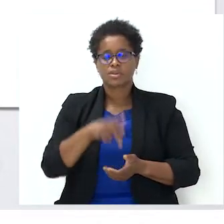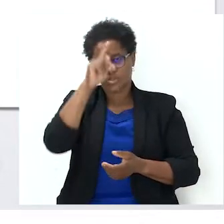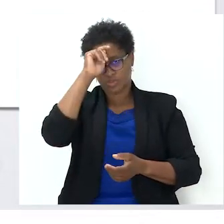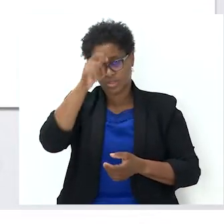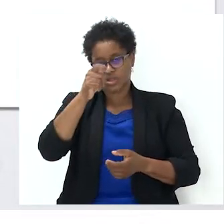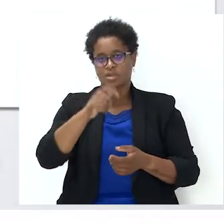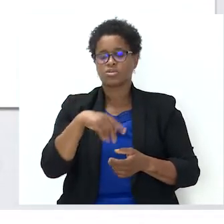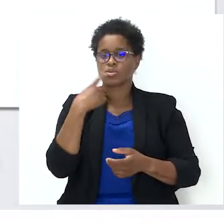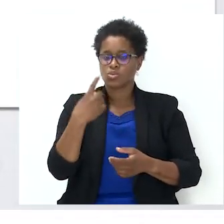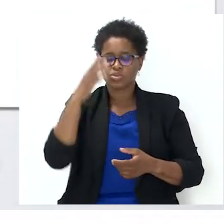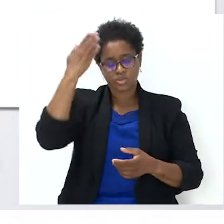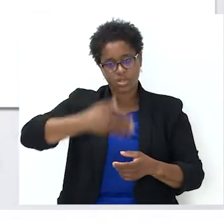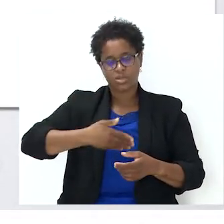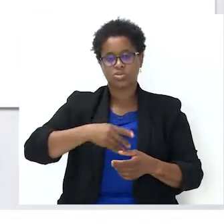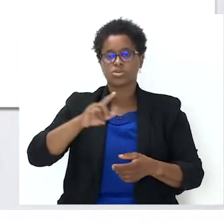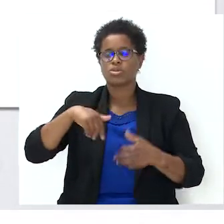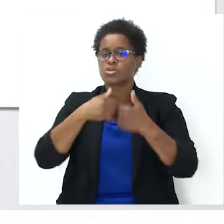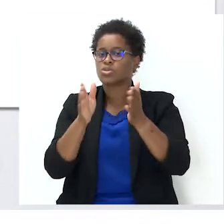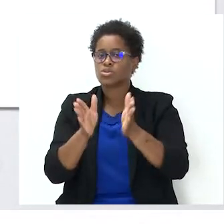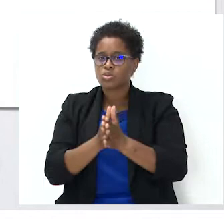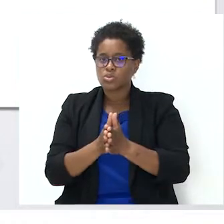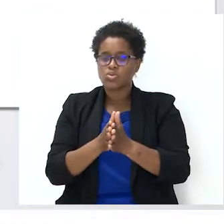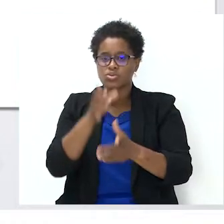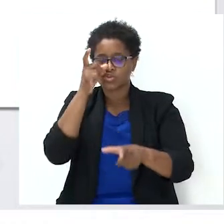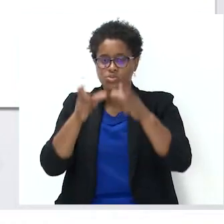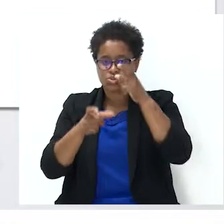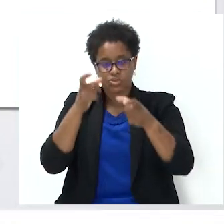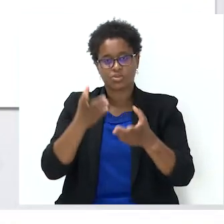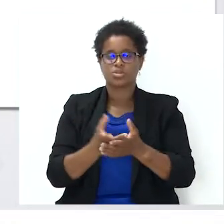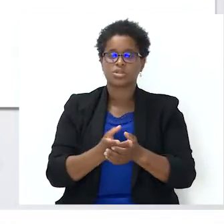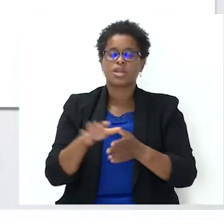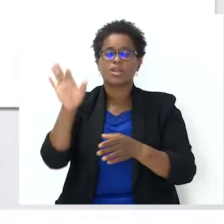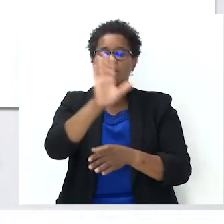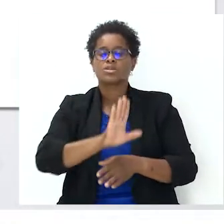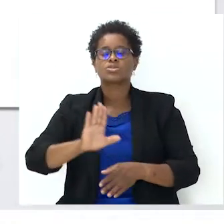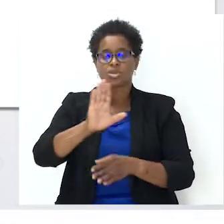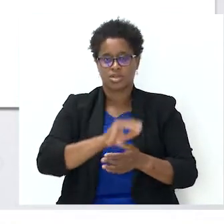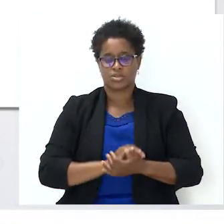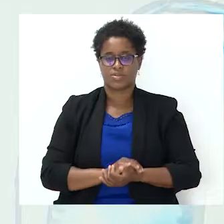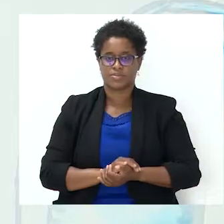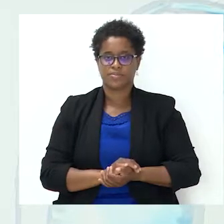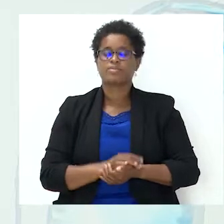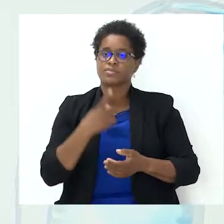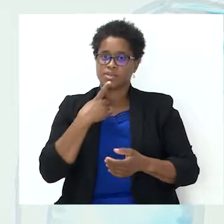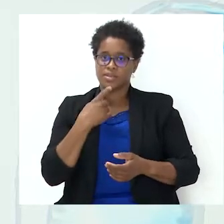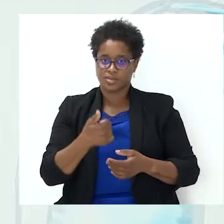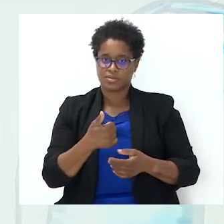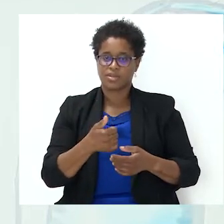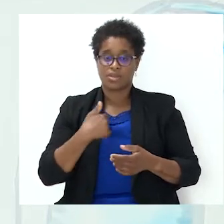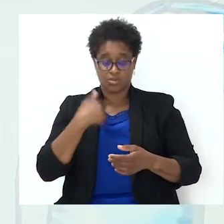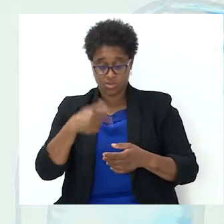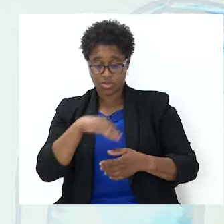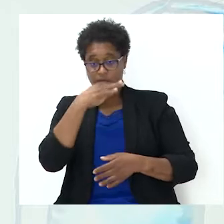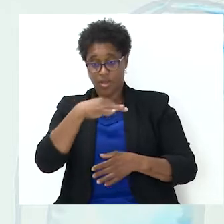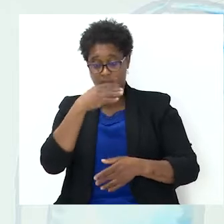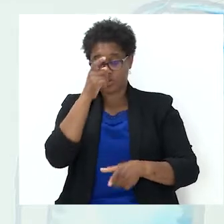respeitando os direitos de todos os cidadãos nacionais. Não é? Estou a falar